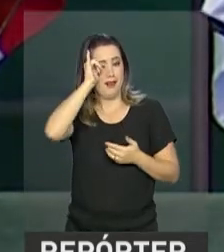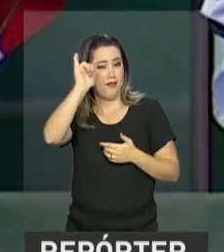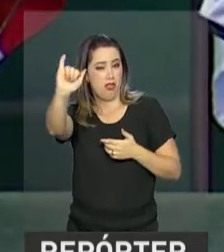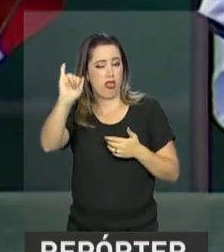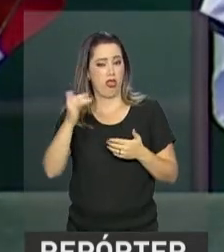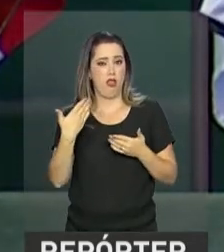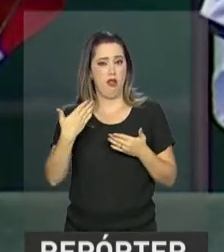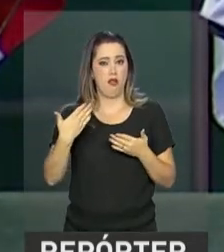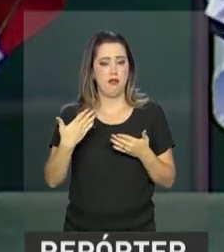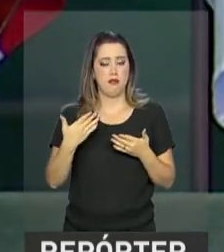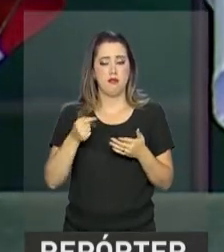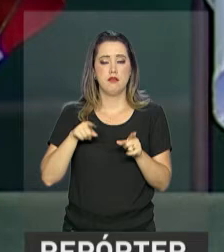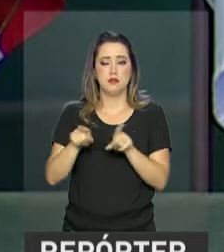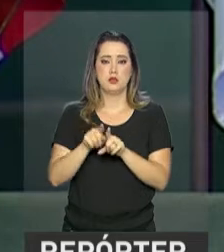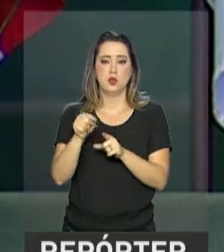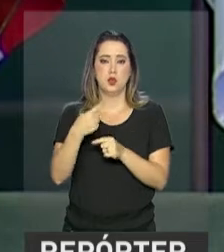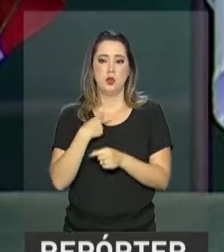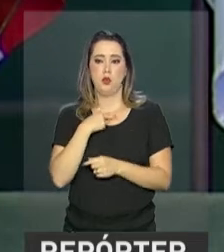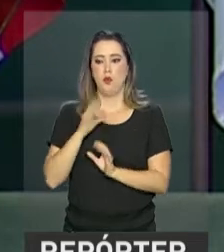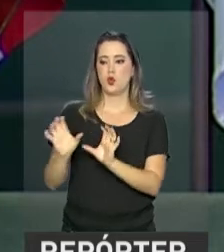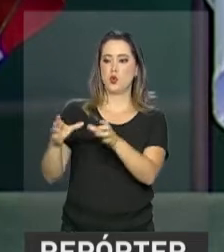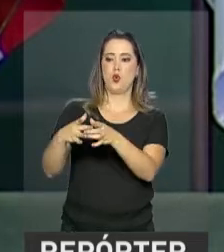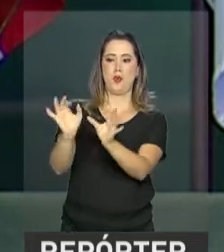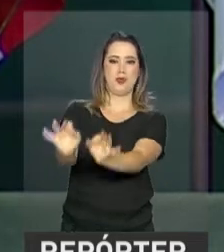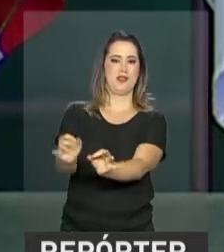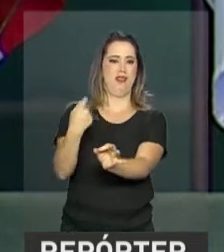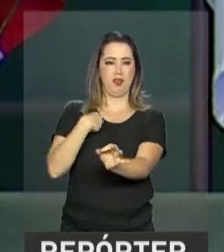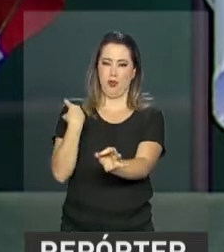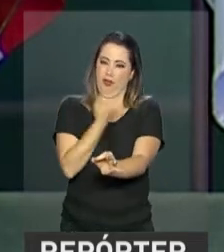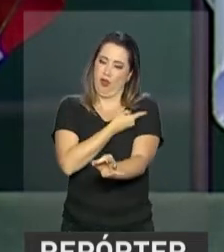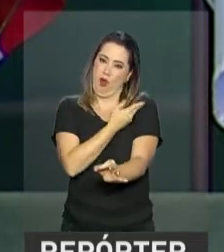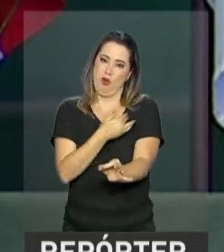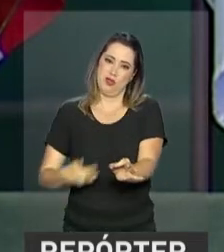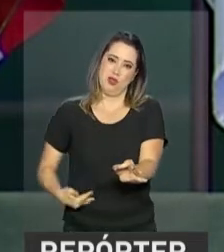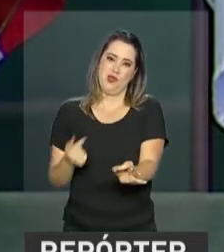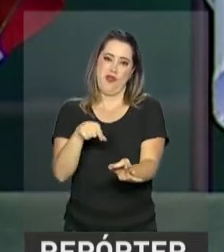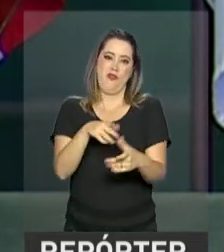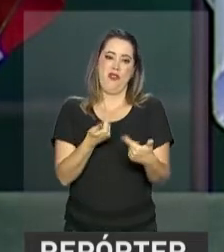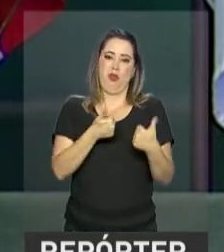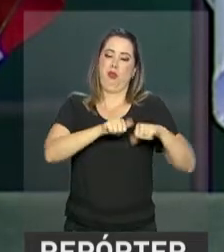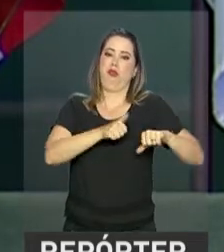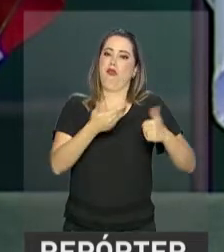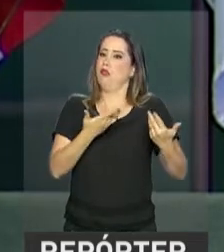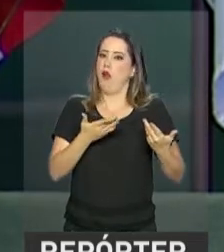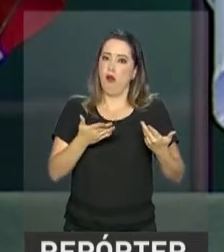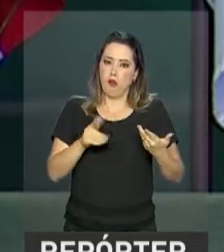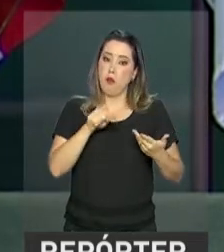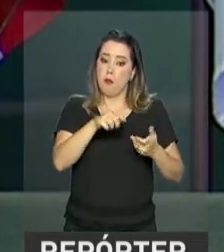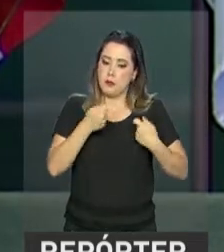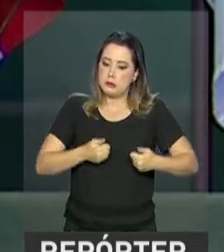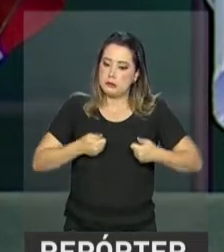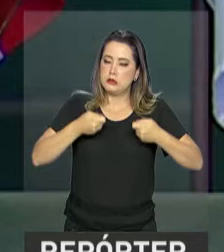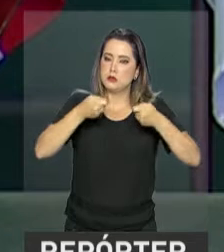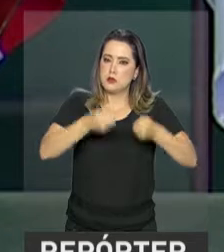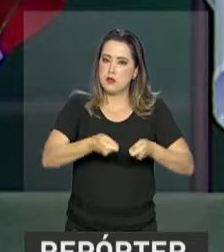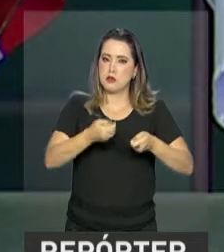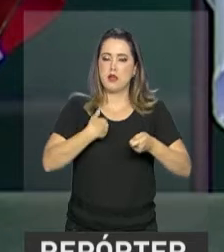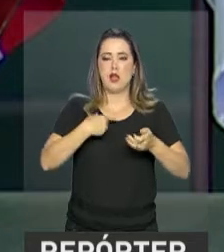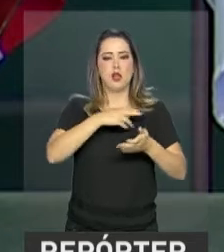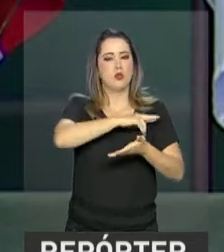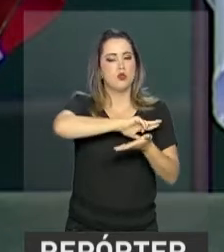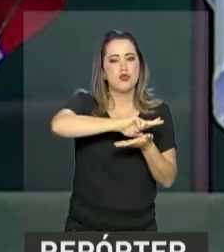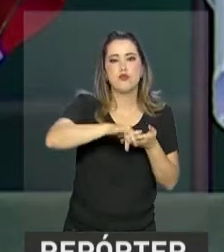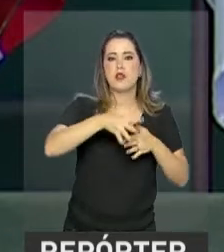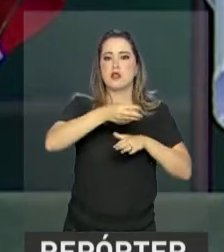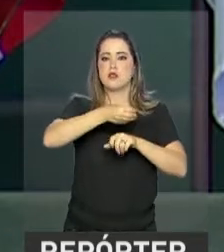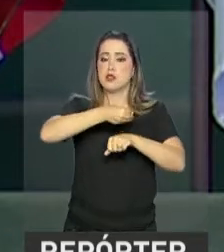num lado e uma desorganização no combate ao crime organizado nós precisamos de base de dados como